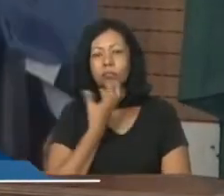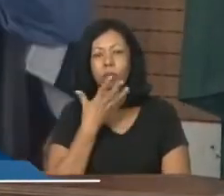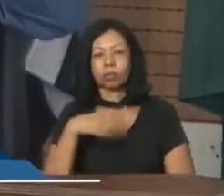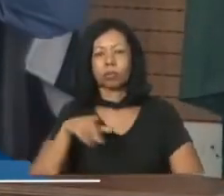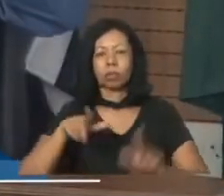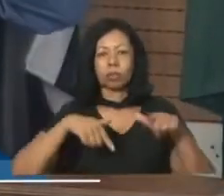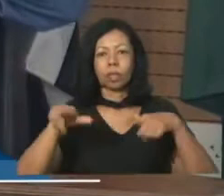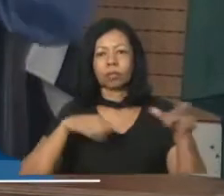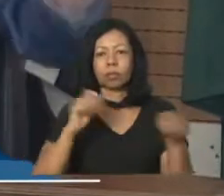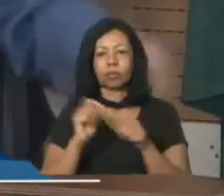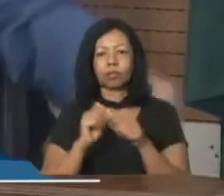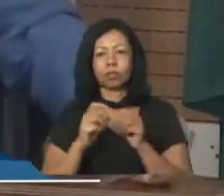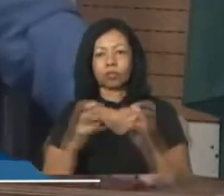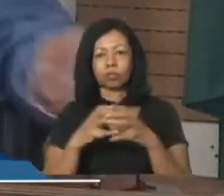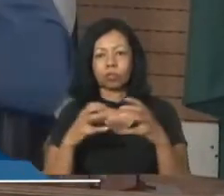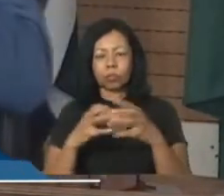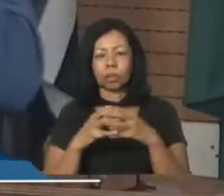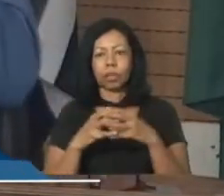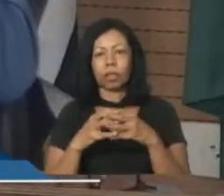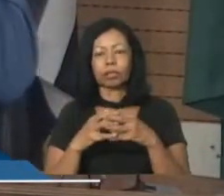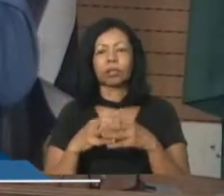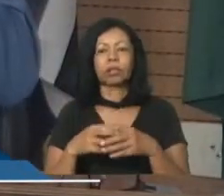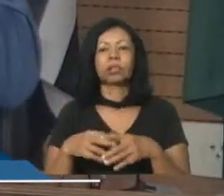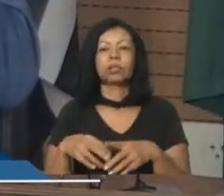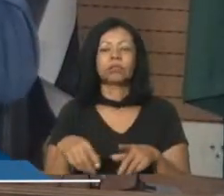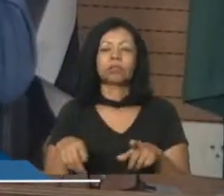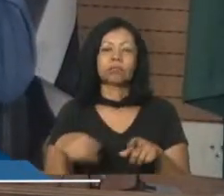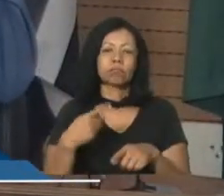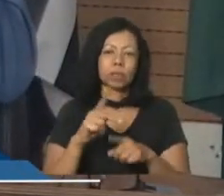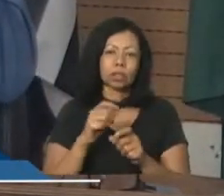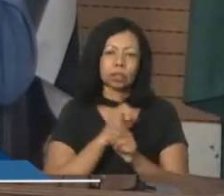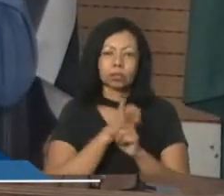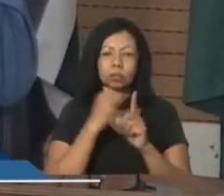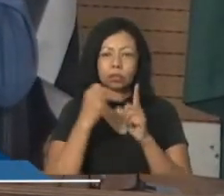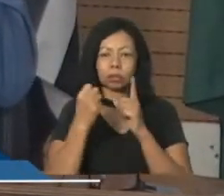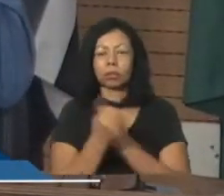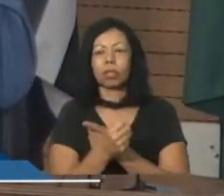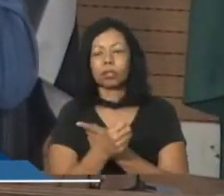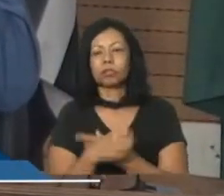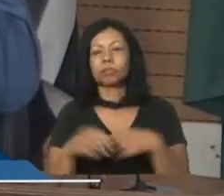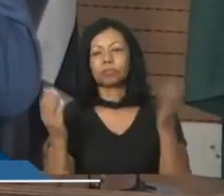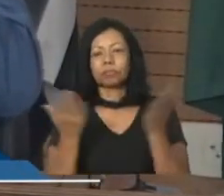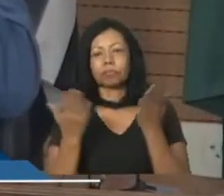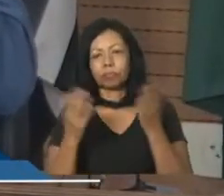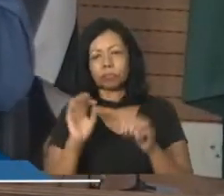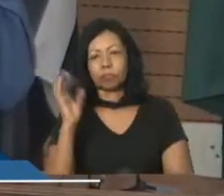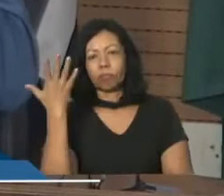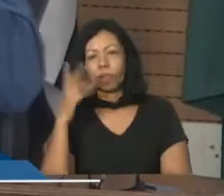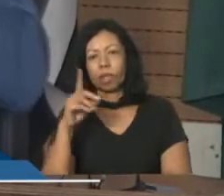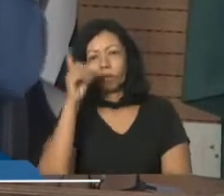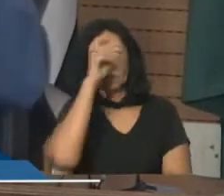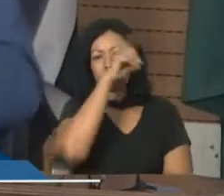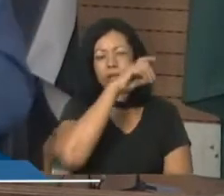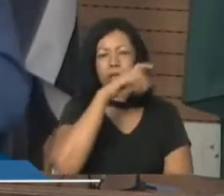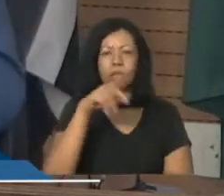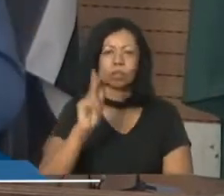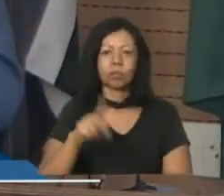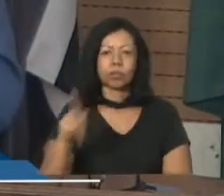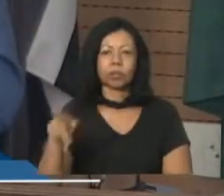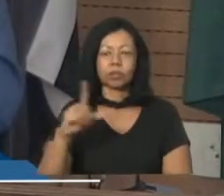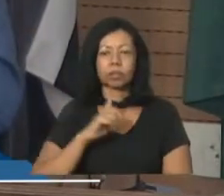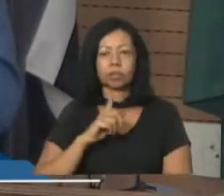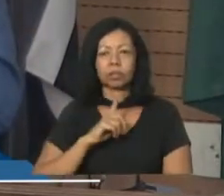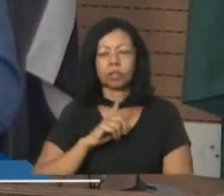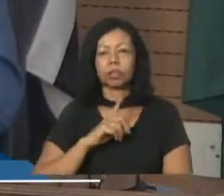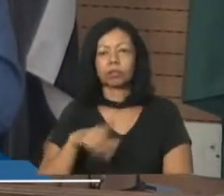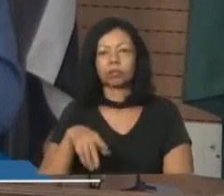àquela comunidade e, mais do que nunca, para a sociedade. Nesse momento de tanta dificuldade que os professores têm passado no seu